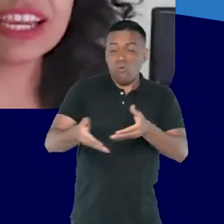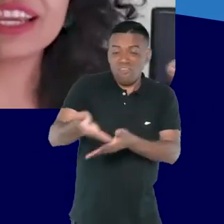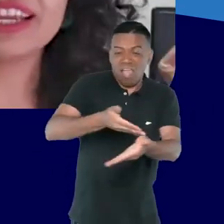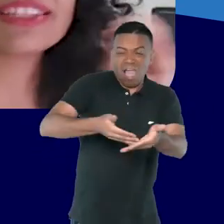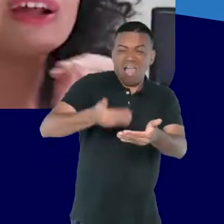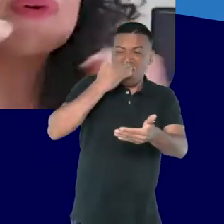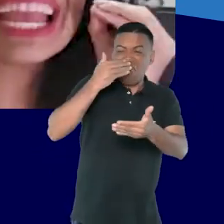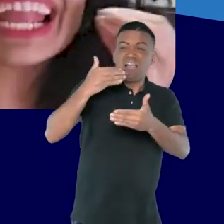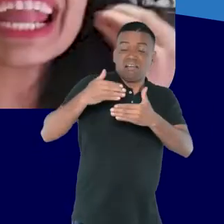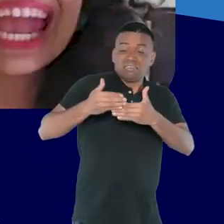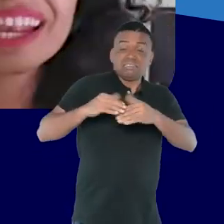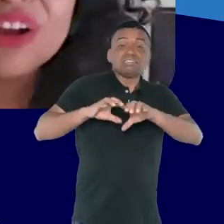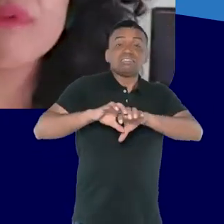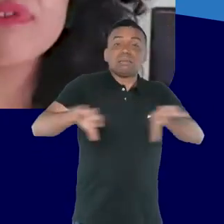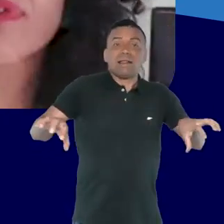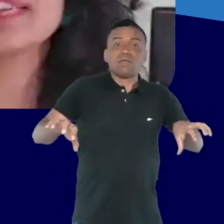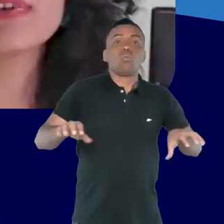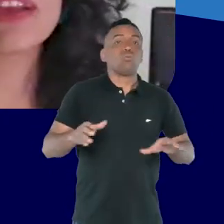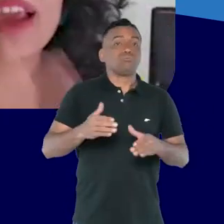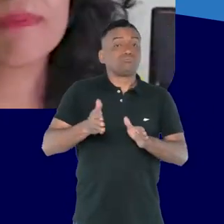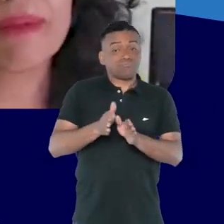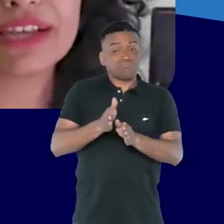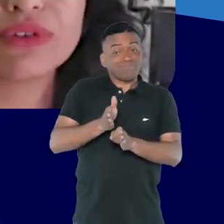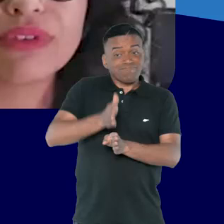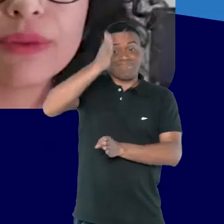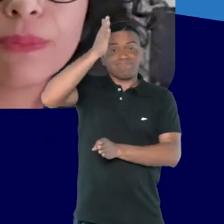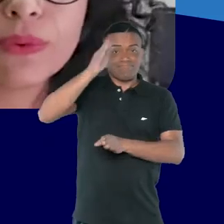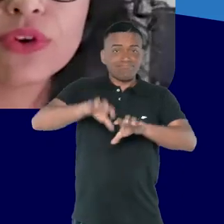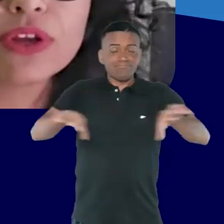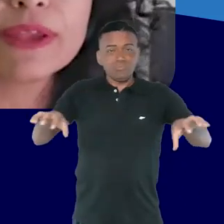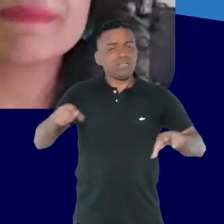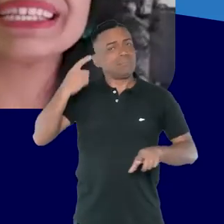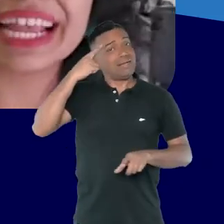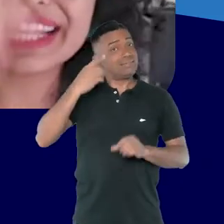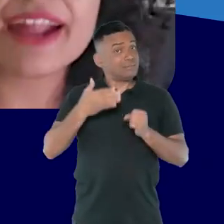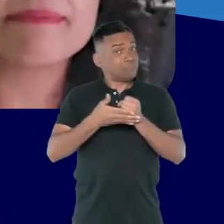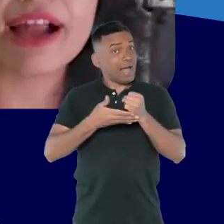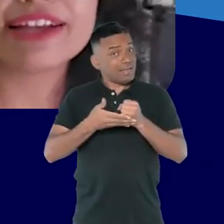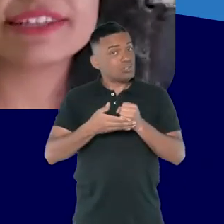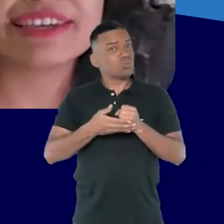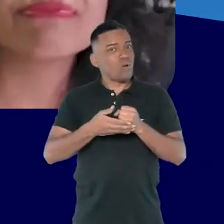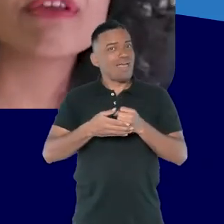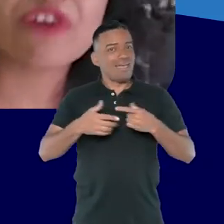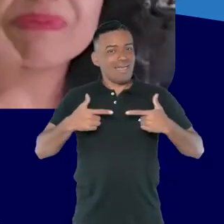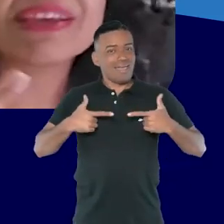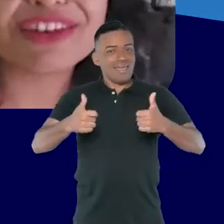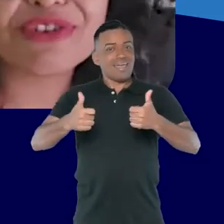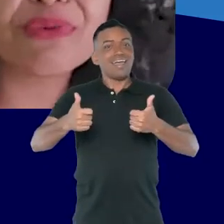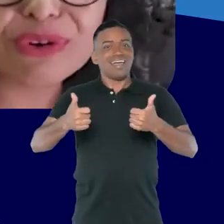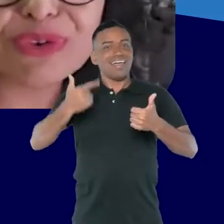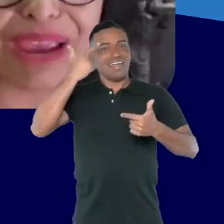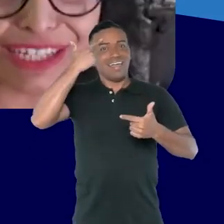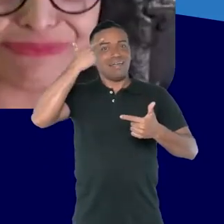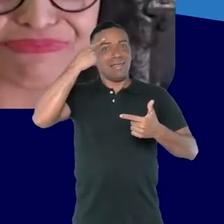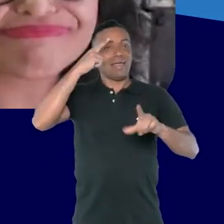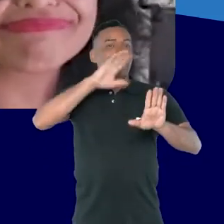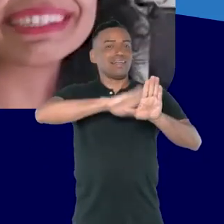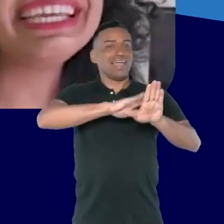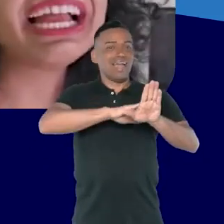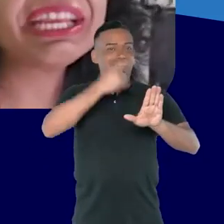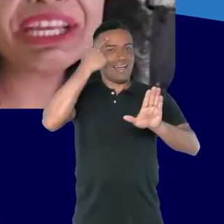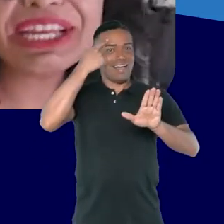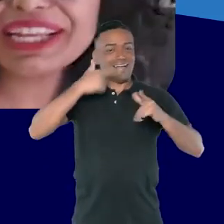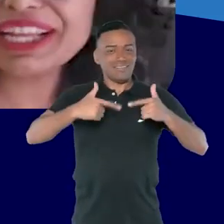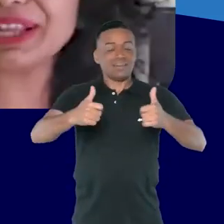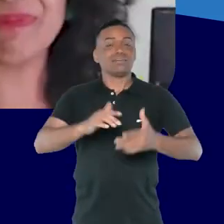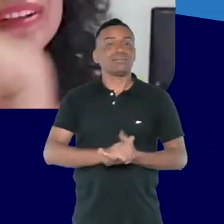exatamente a linha e eles nem querem conviver, eles não querem passar de um lado para o outro. Mas a ideia base foi pensando no Muro de Berlim.